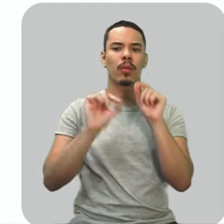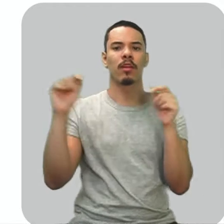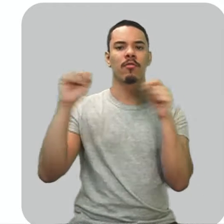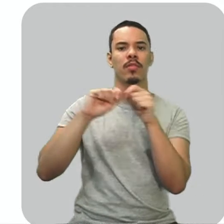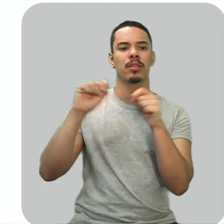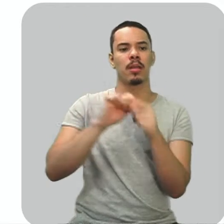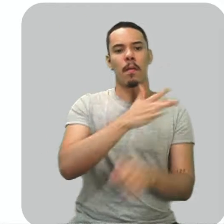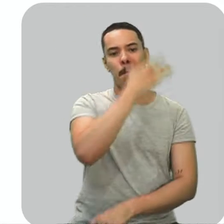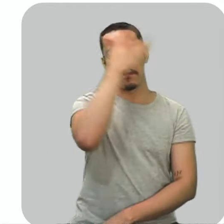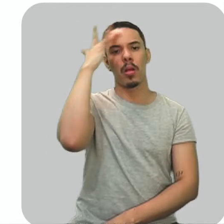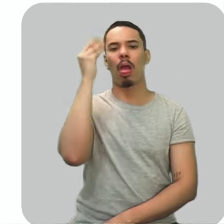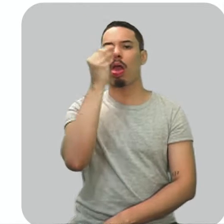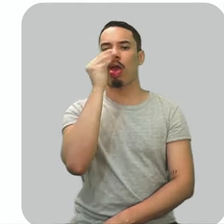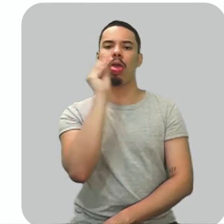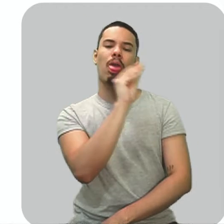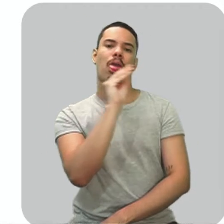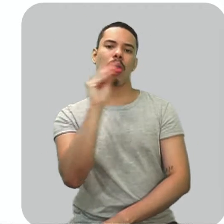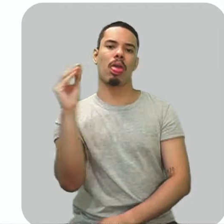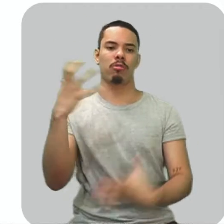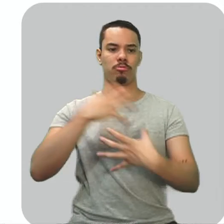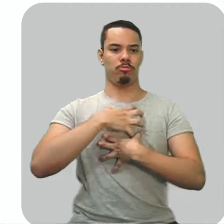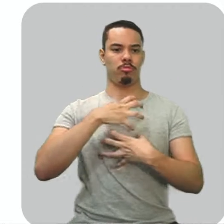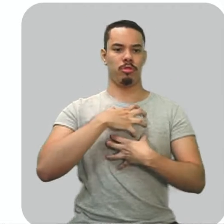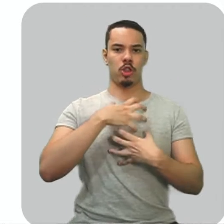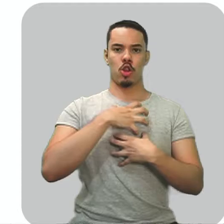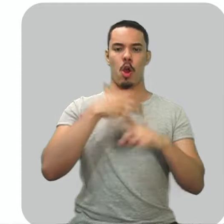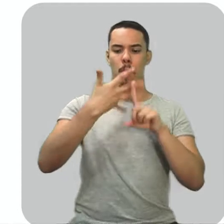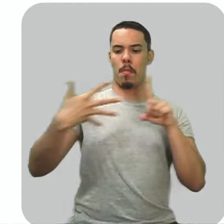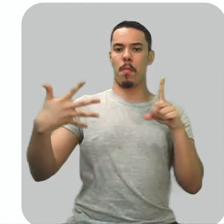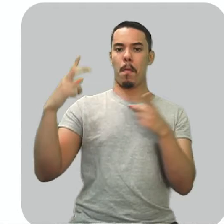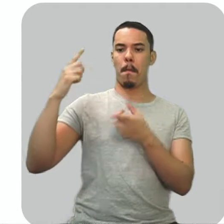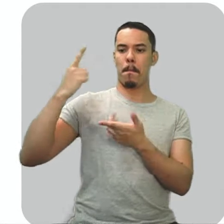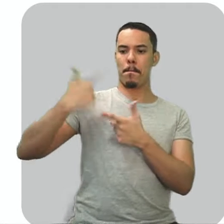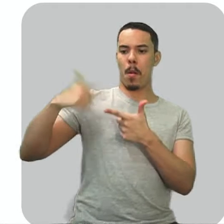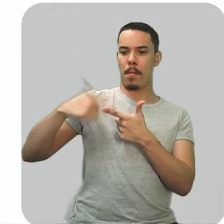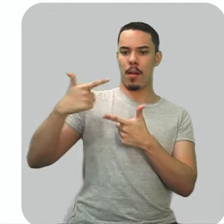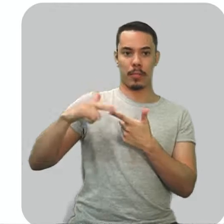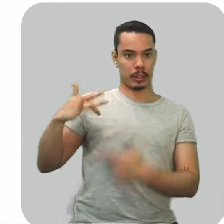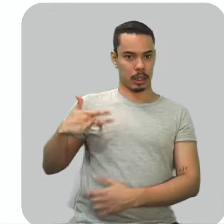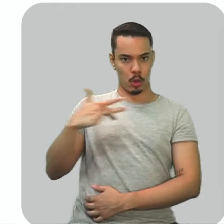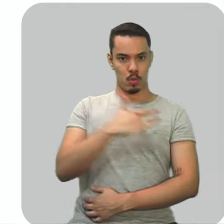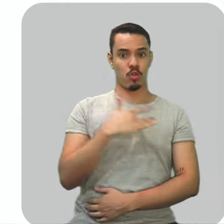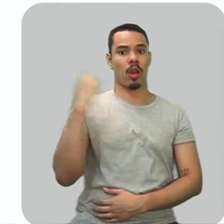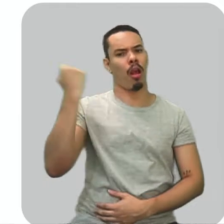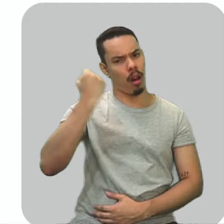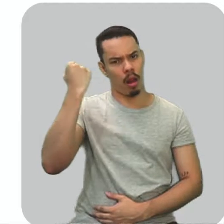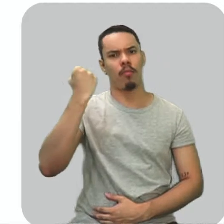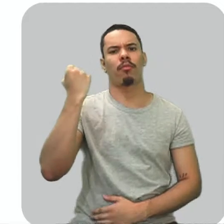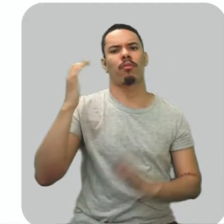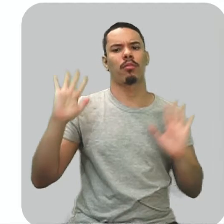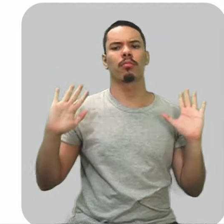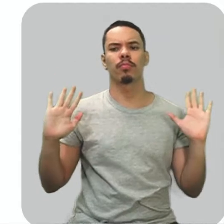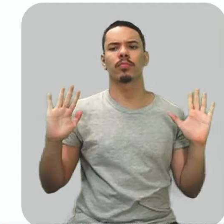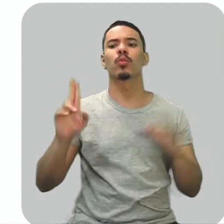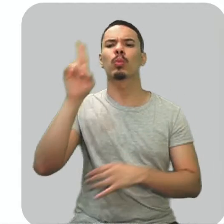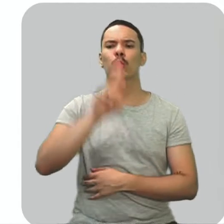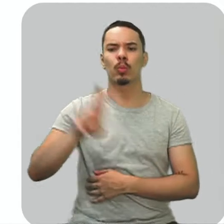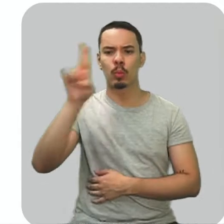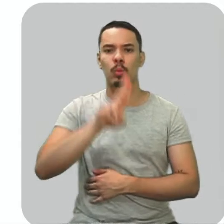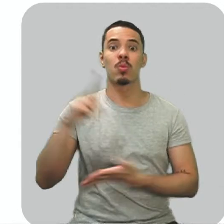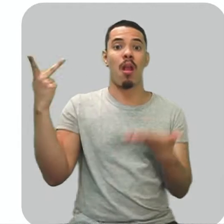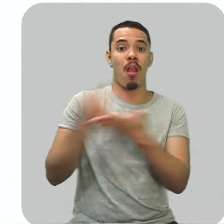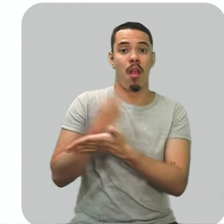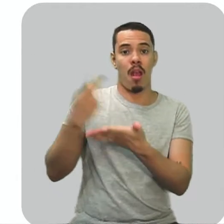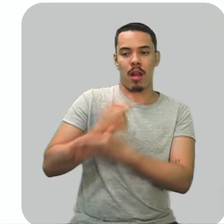fazer a pessoa ignorar o sintoma de um problema de saúde mas Graco e o uso